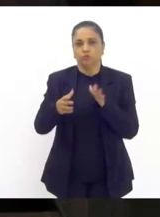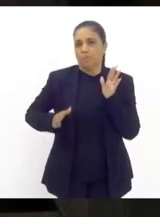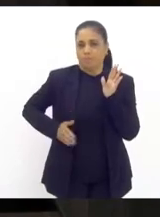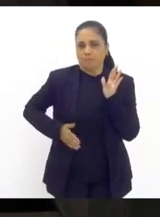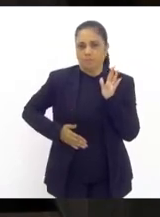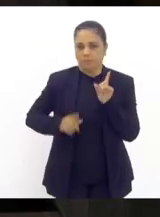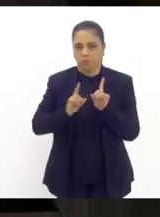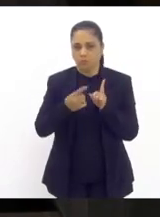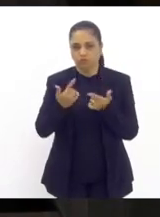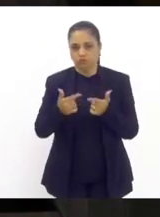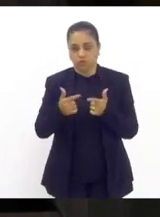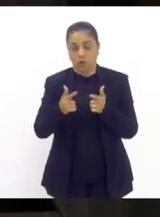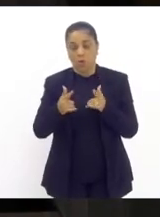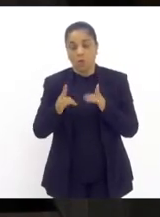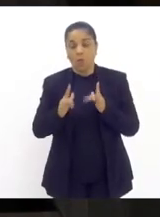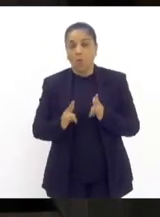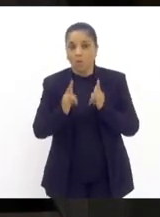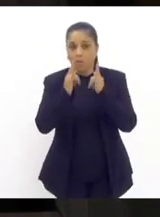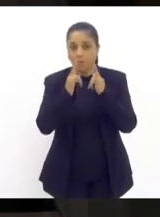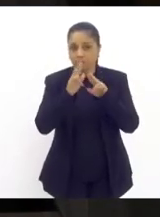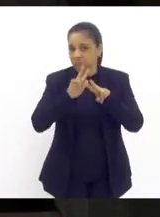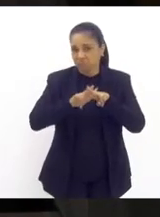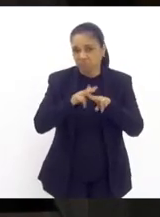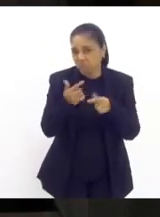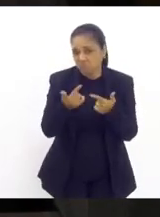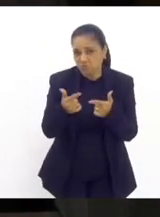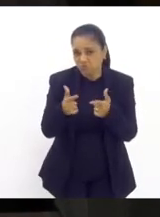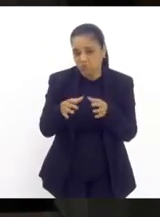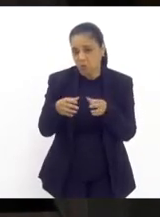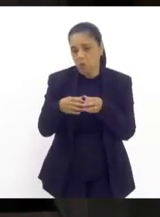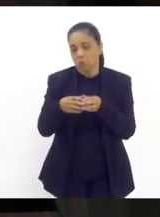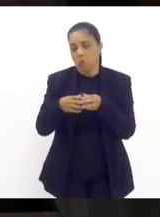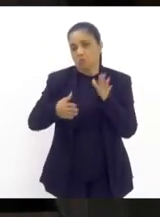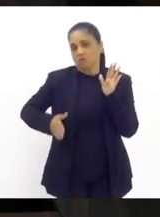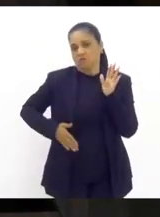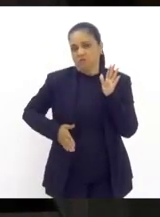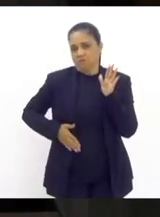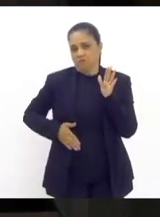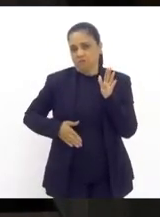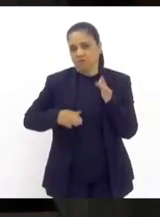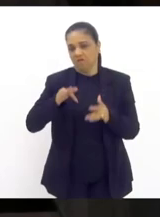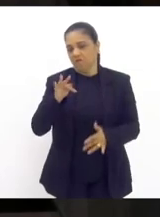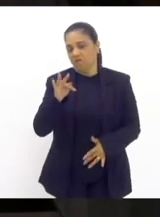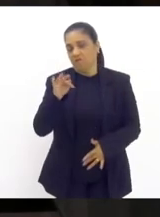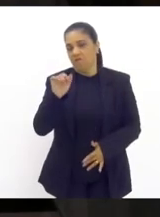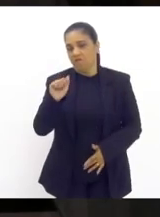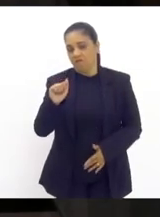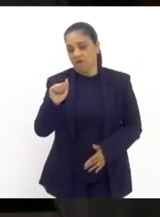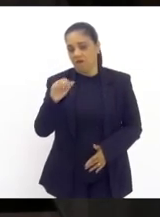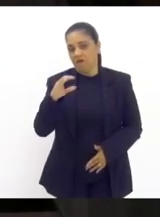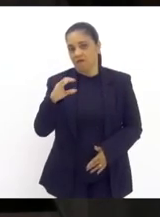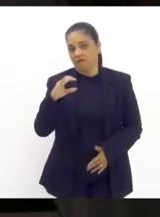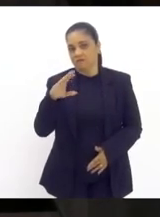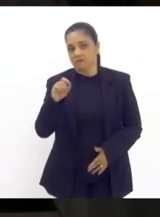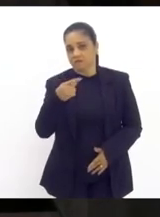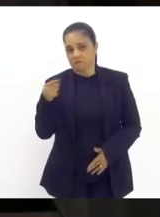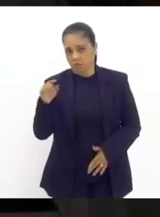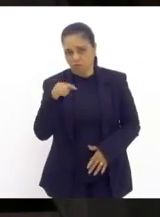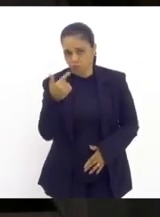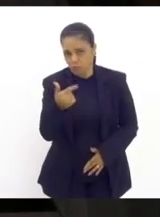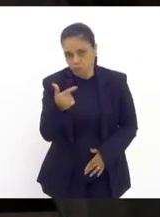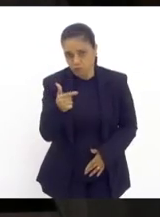muitos anos sem pertencia nenhuma facção Infelizmente hoje ele tem uma só se bota lá